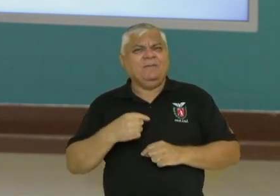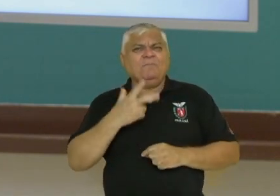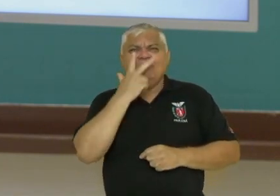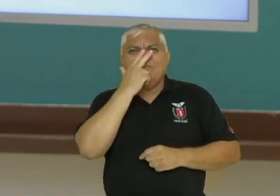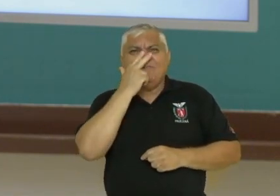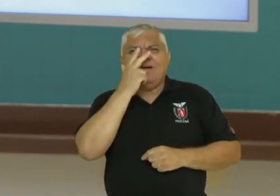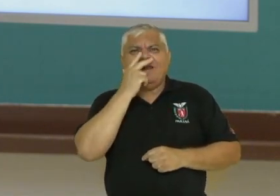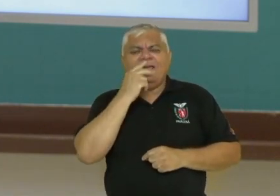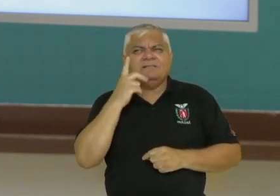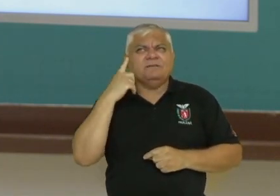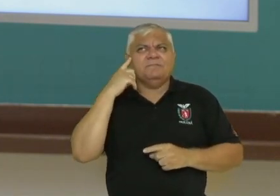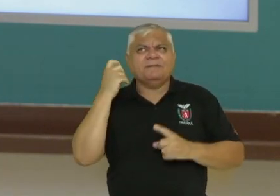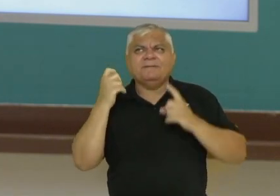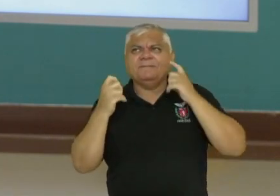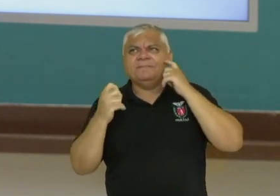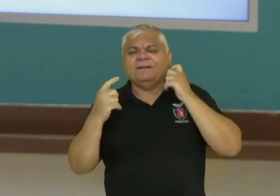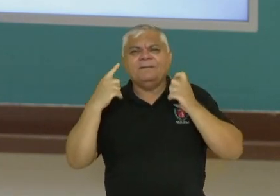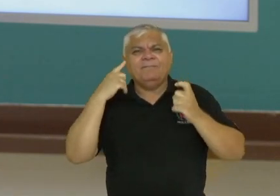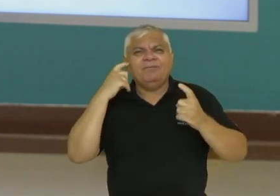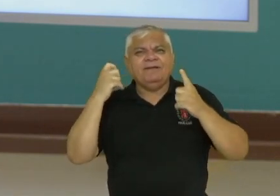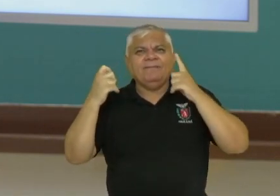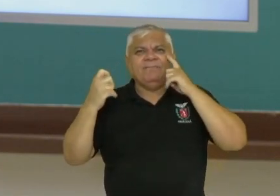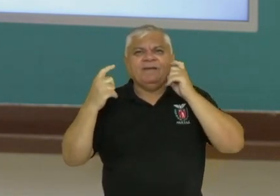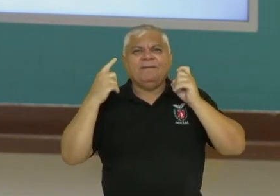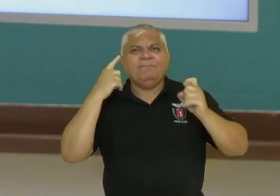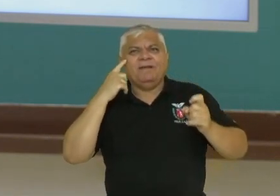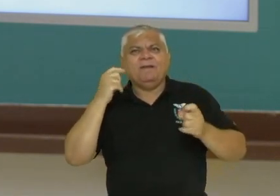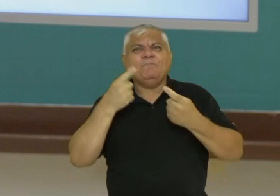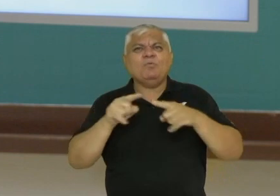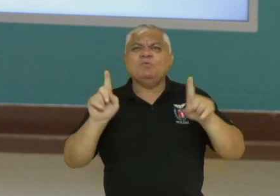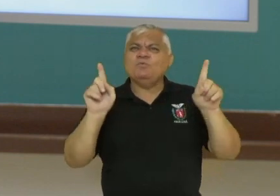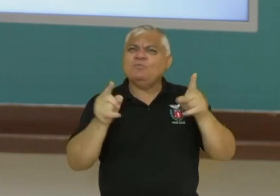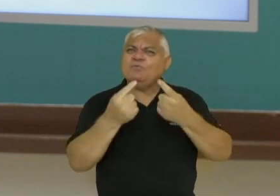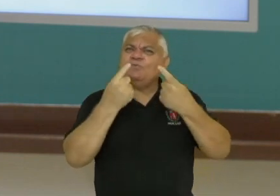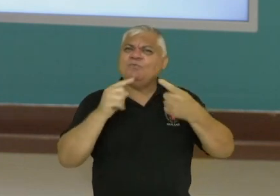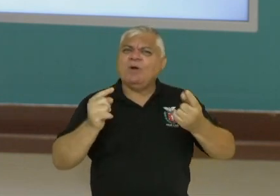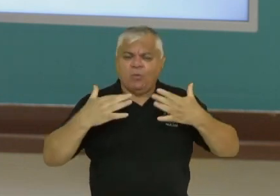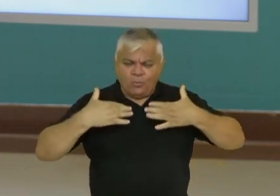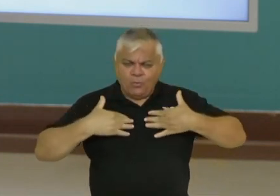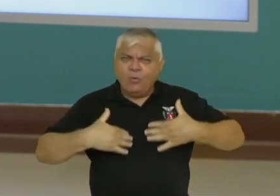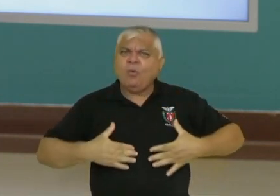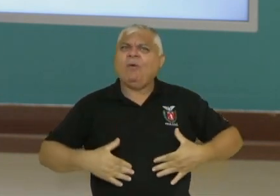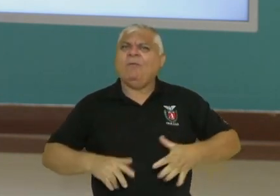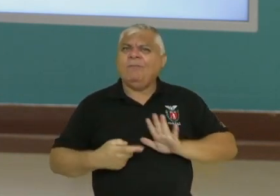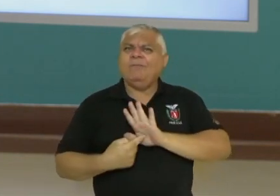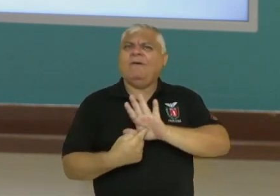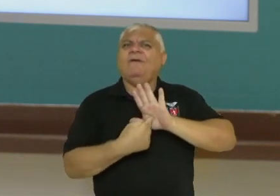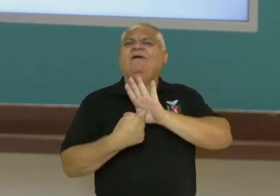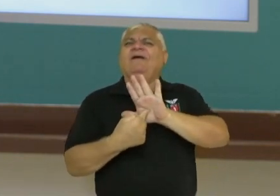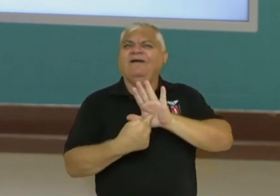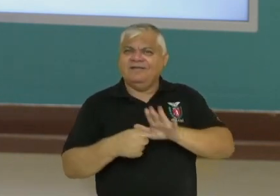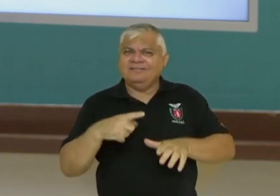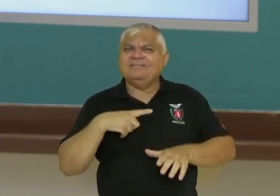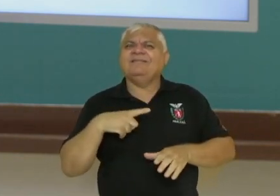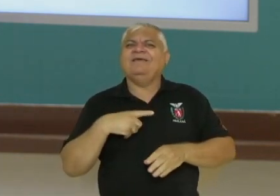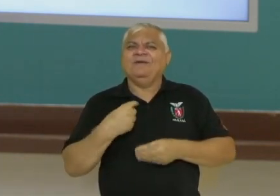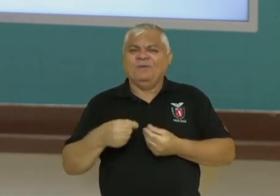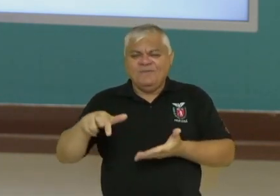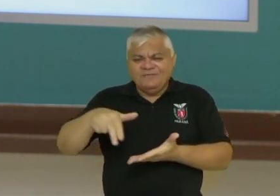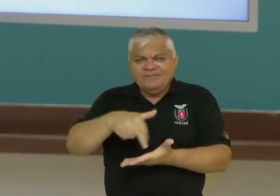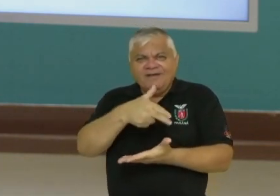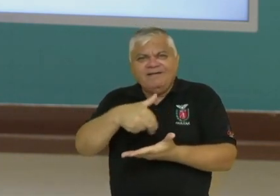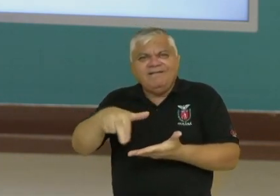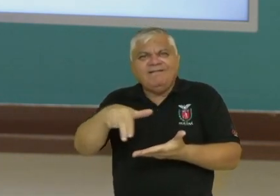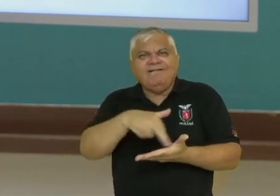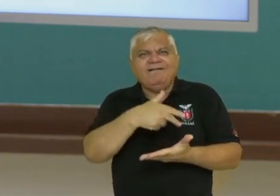sonoridade, uma experiência rítmica e musical que faz toda a associação com os processos de dança, esses